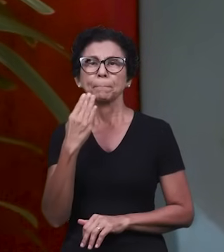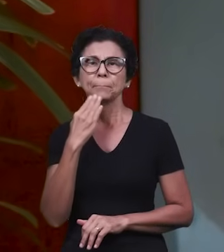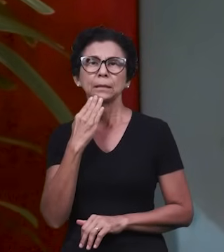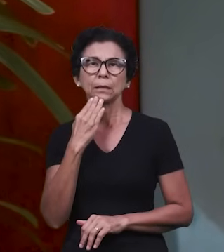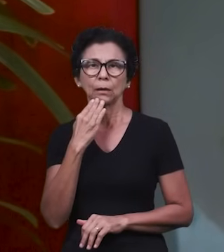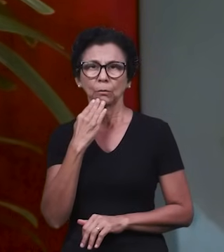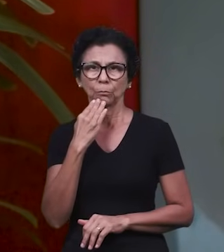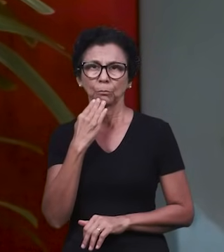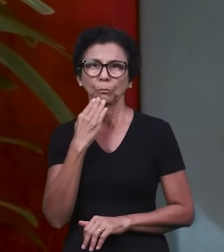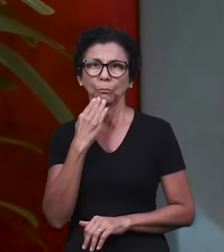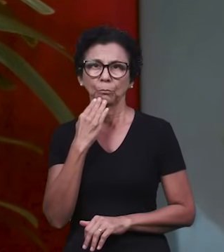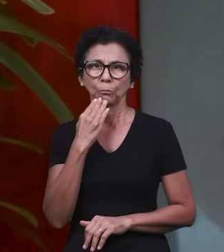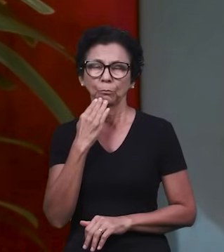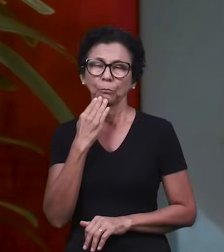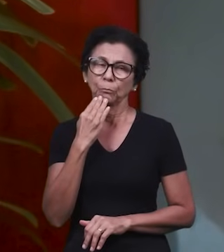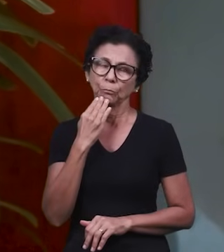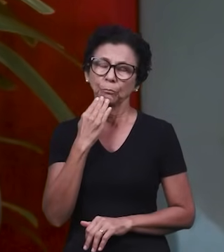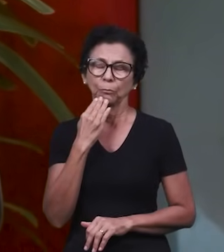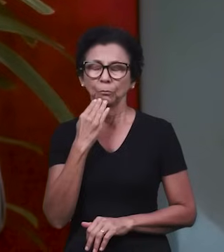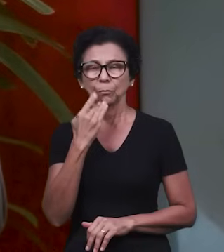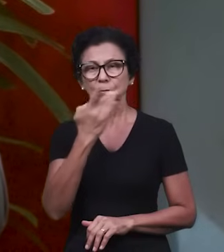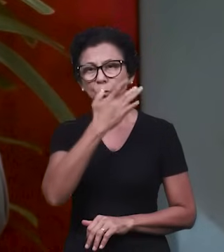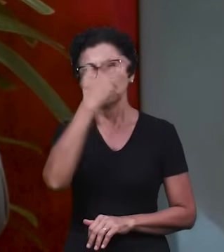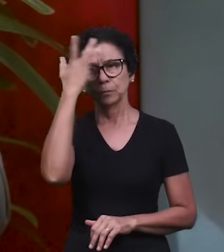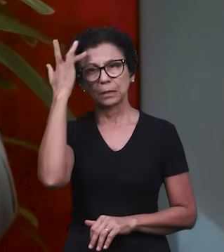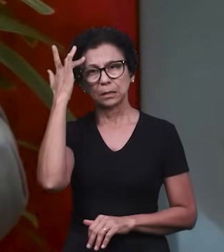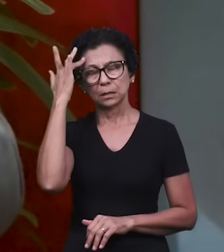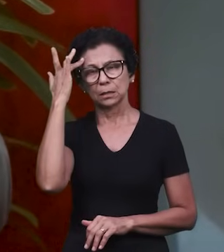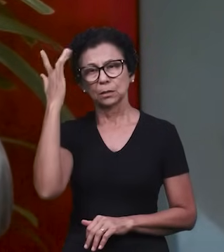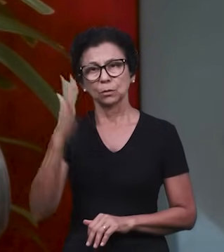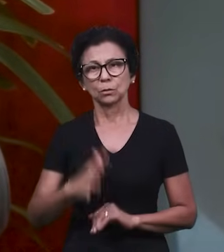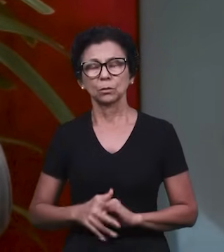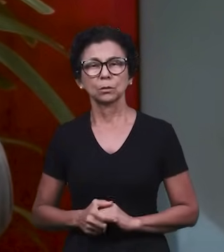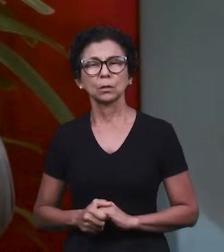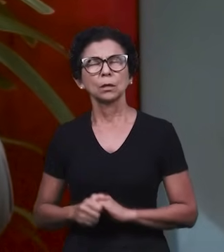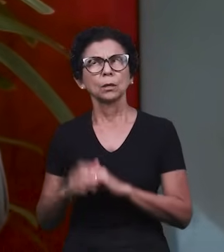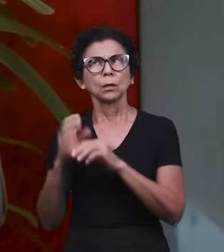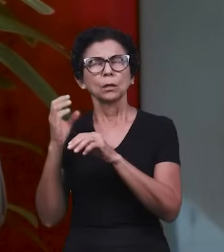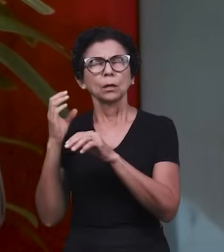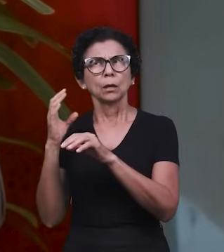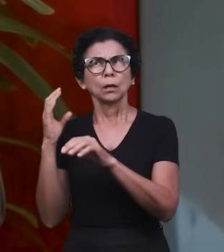Então, isso é o somatório de todos os lares